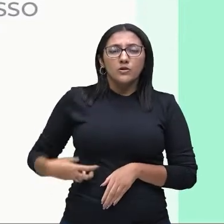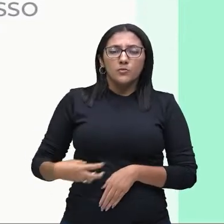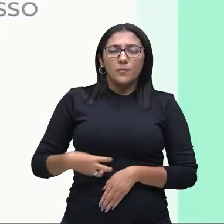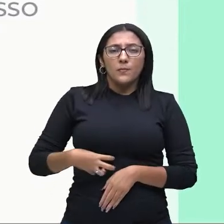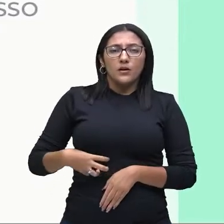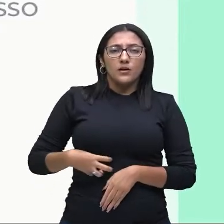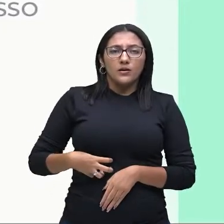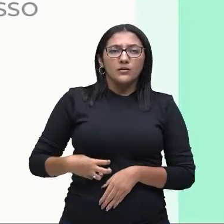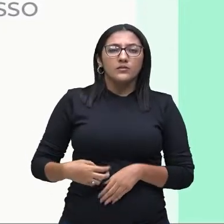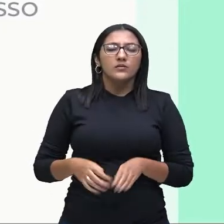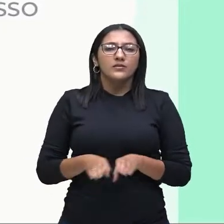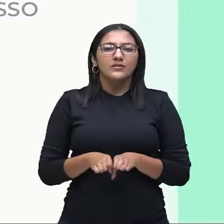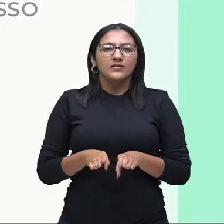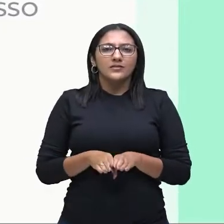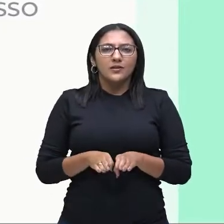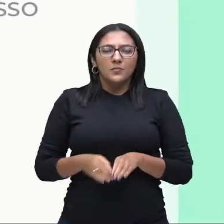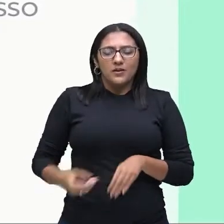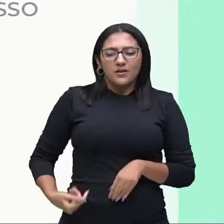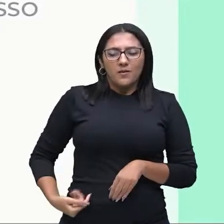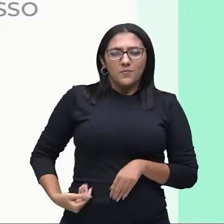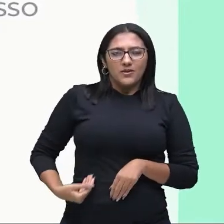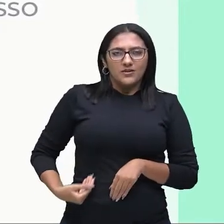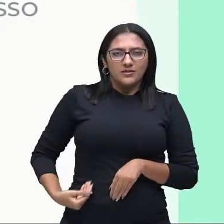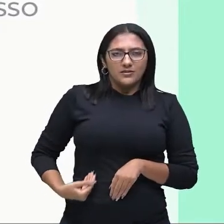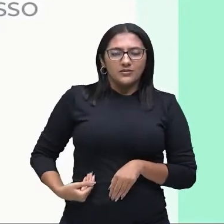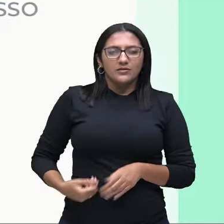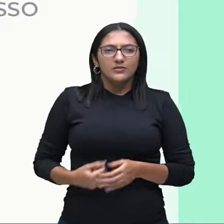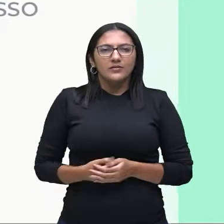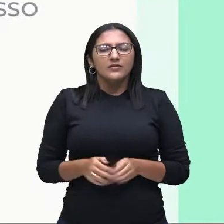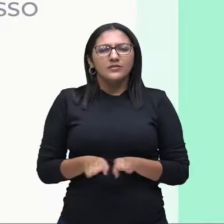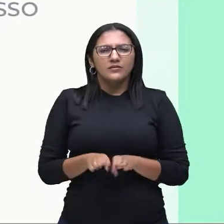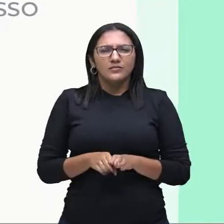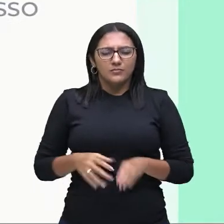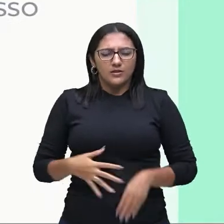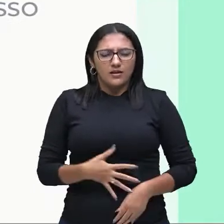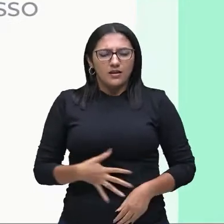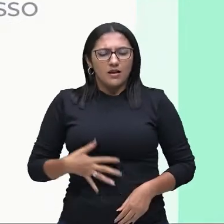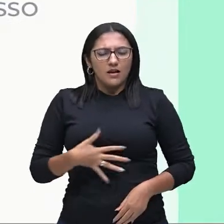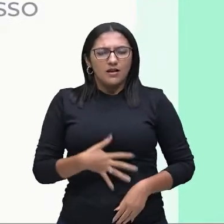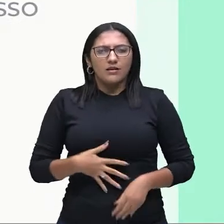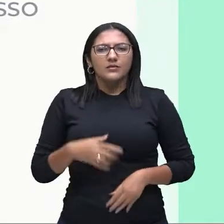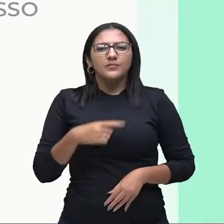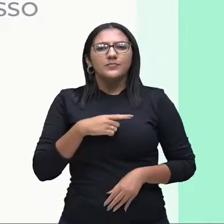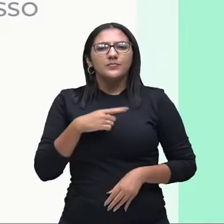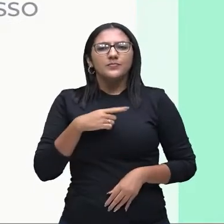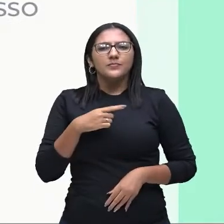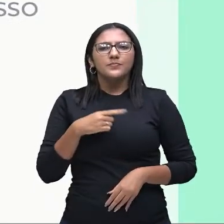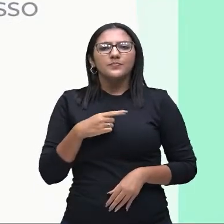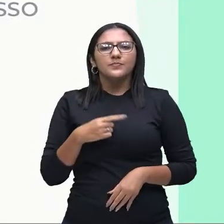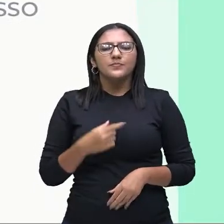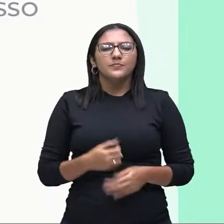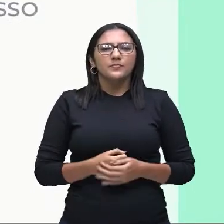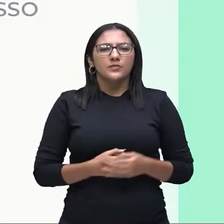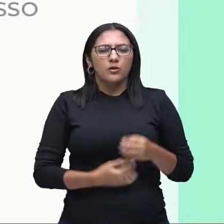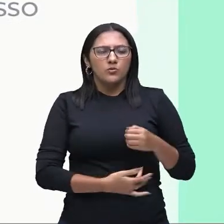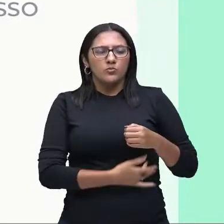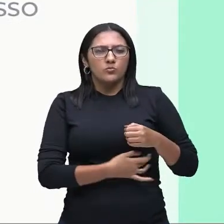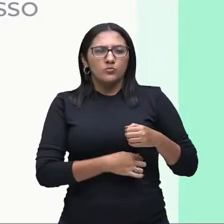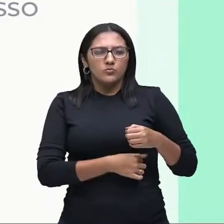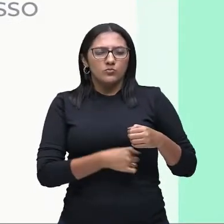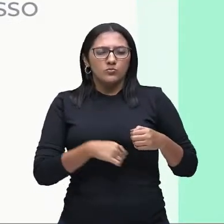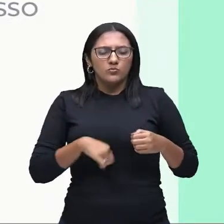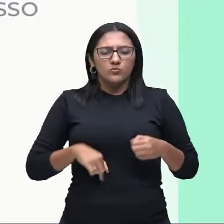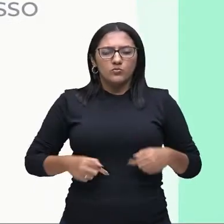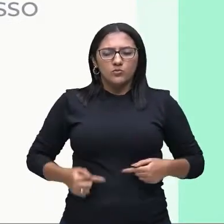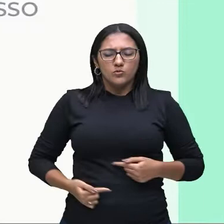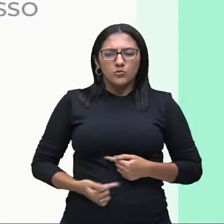e também a vesícula biliar. Ainda no sistema digestório, nós temos o intestino delgado, o intestino